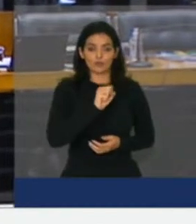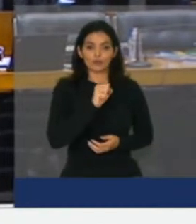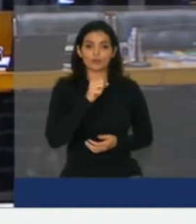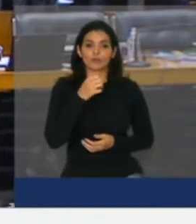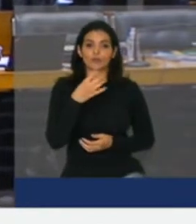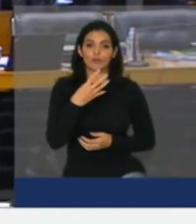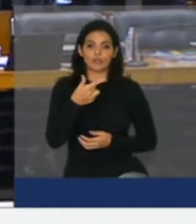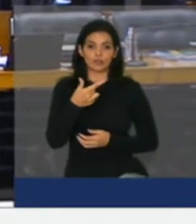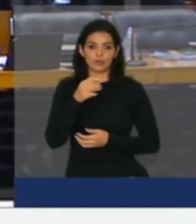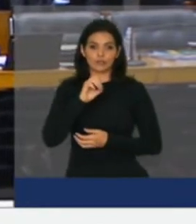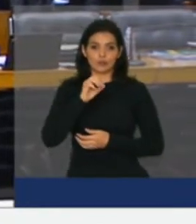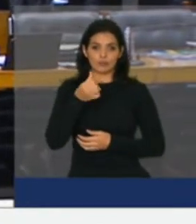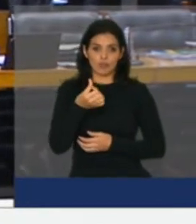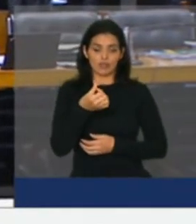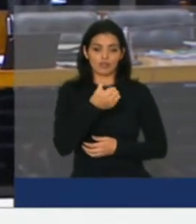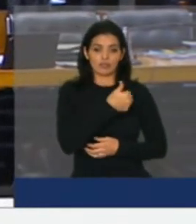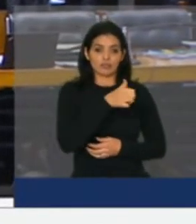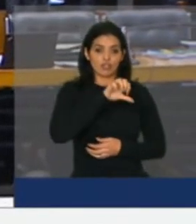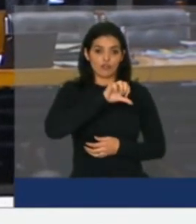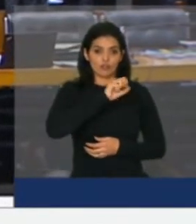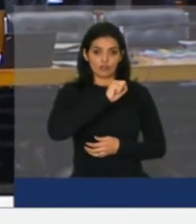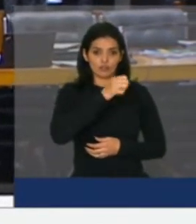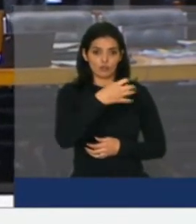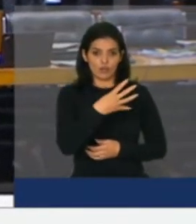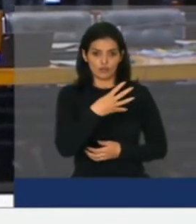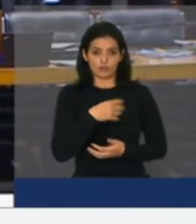4206 de 20, 1984 e